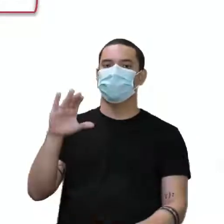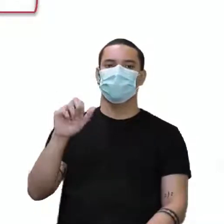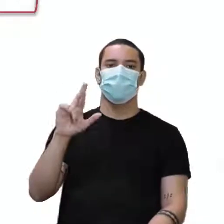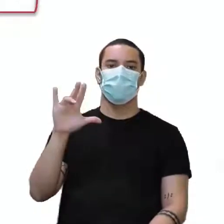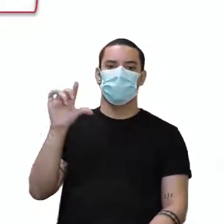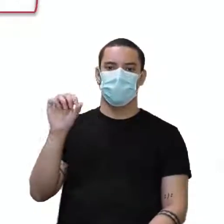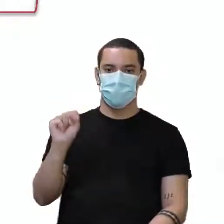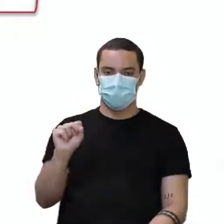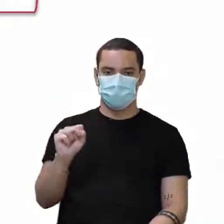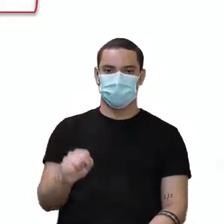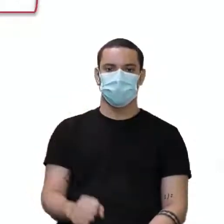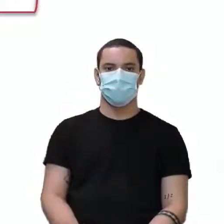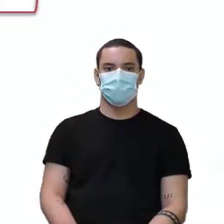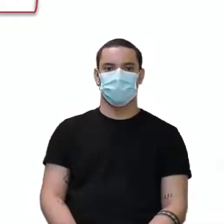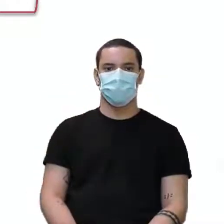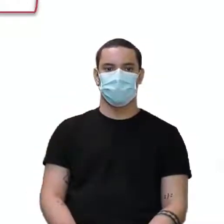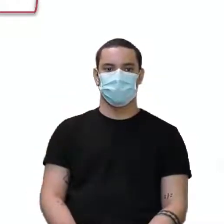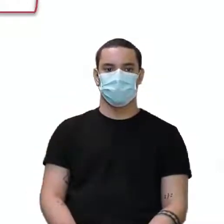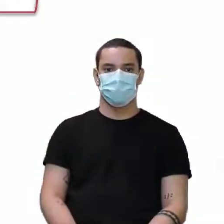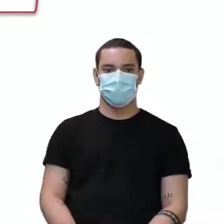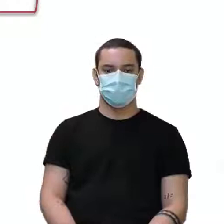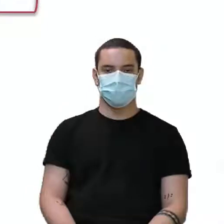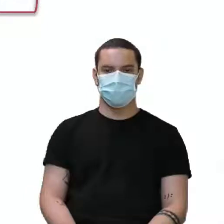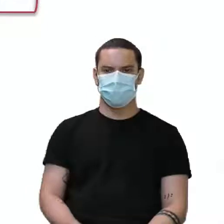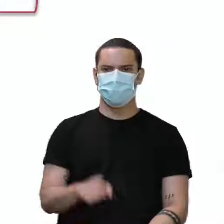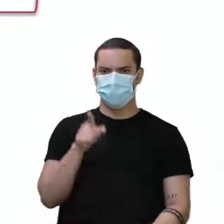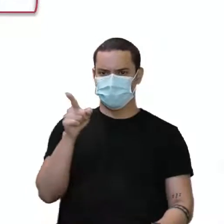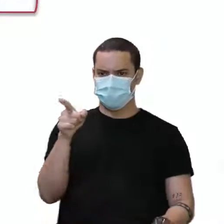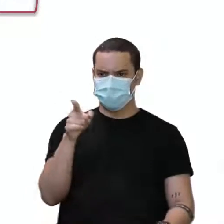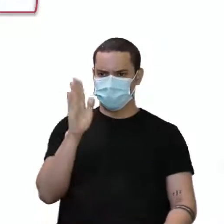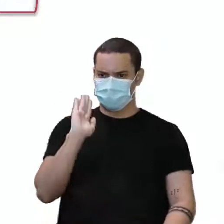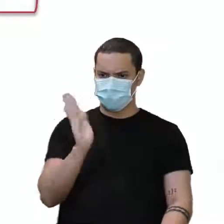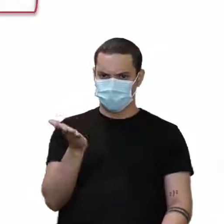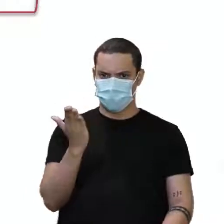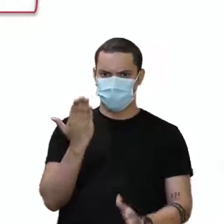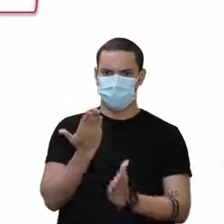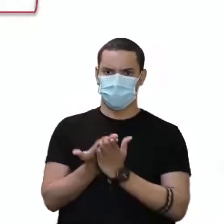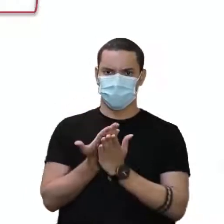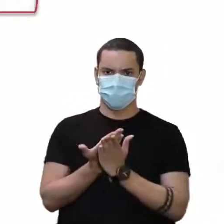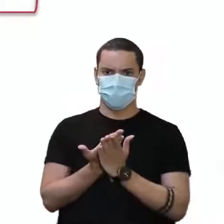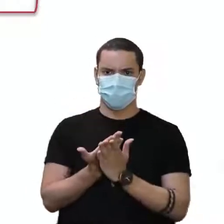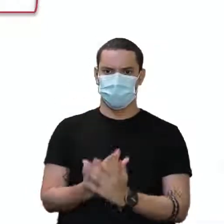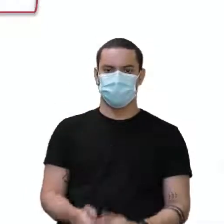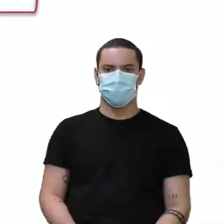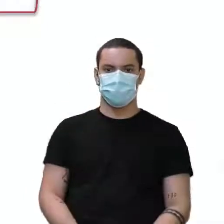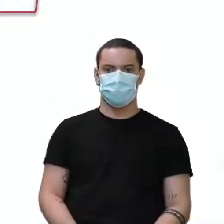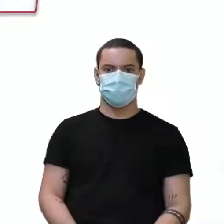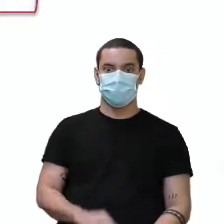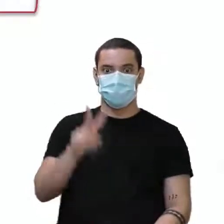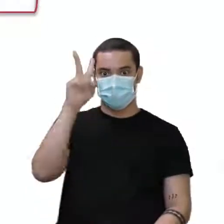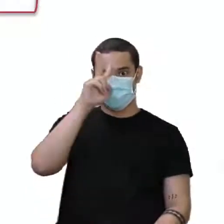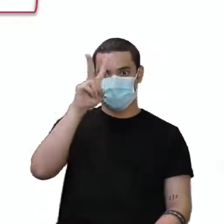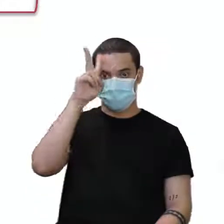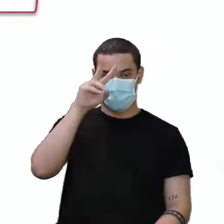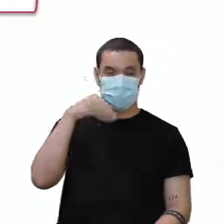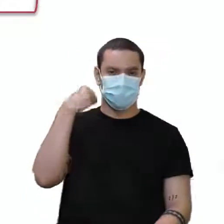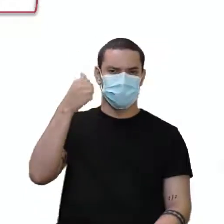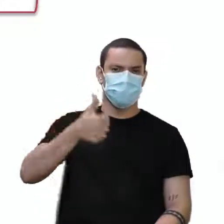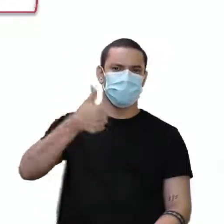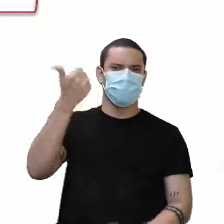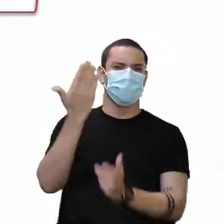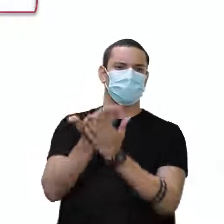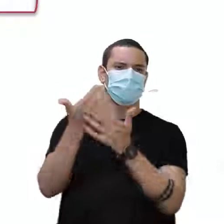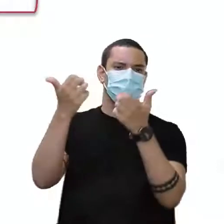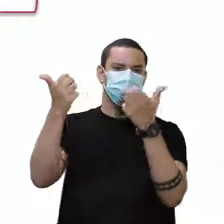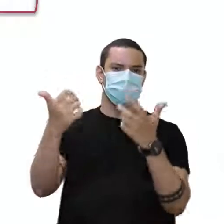have you ever studied Spanish? Você já, falando de uma experiência, lembra na primeira aula do Present Perfect